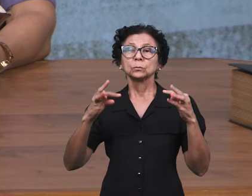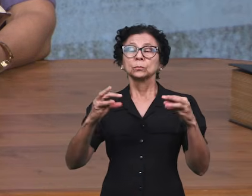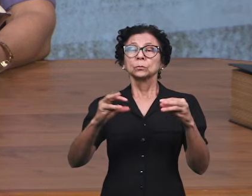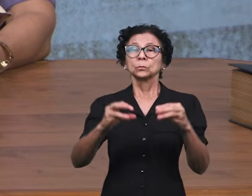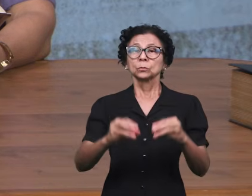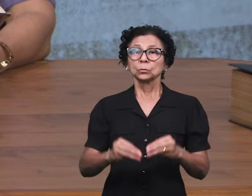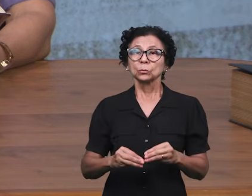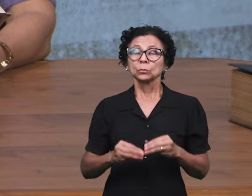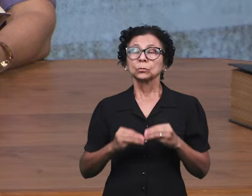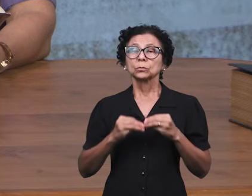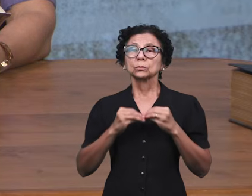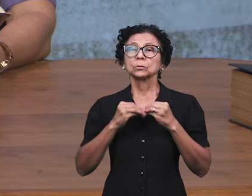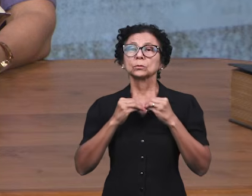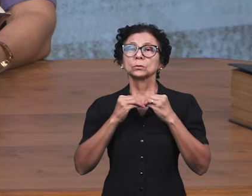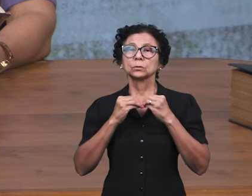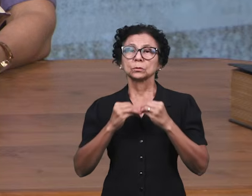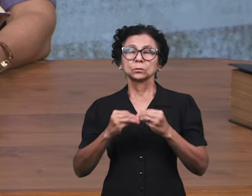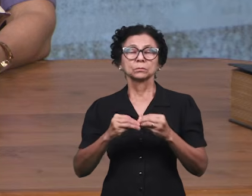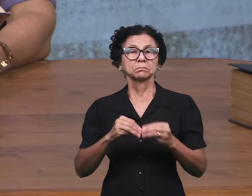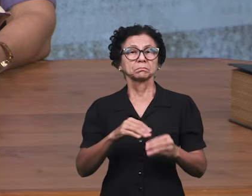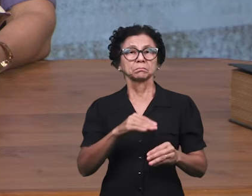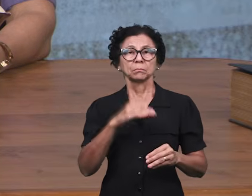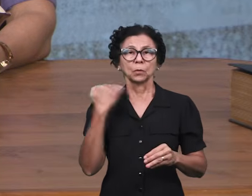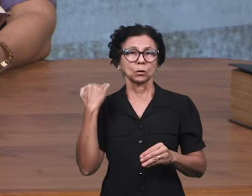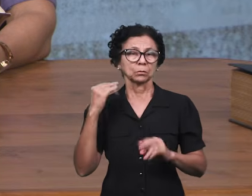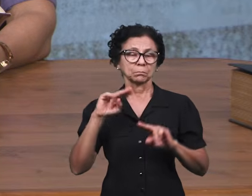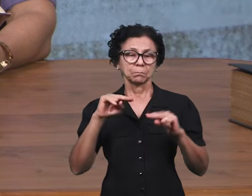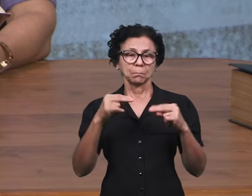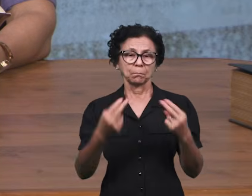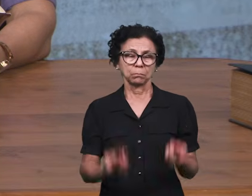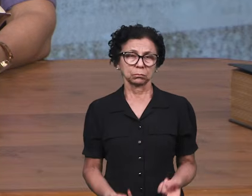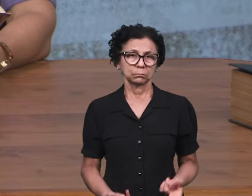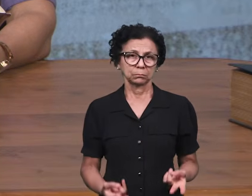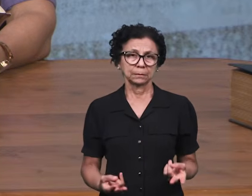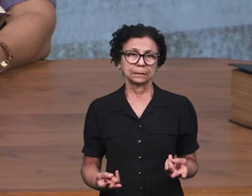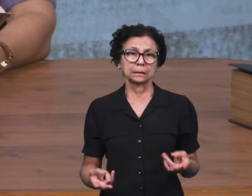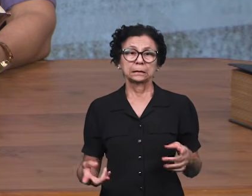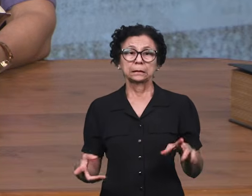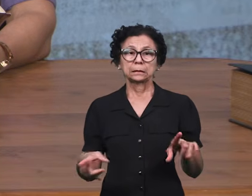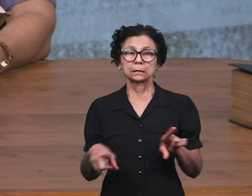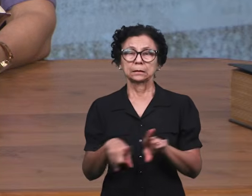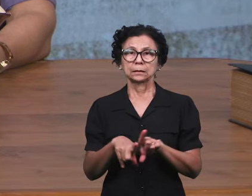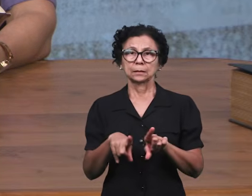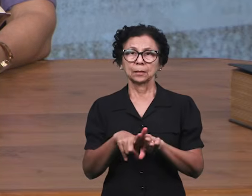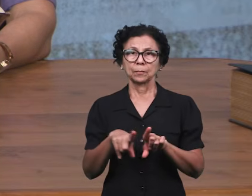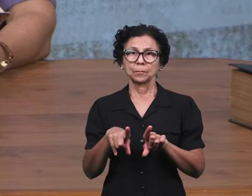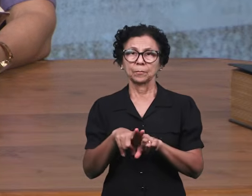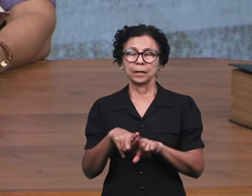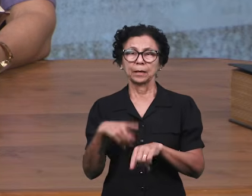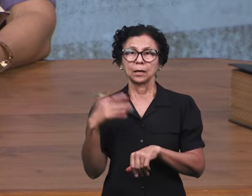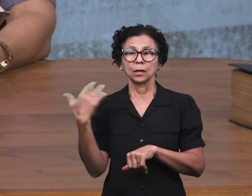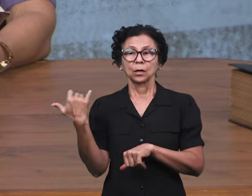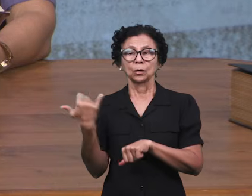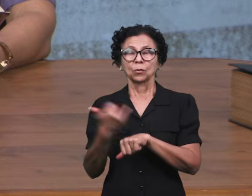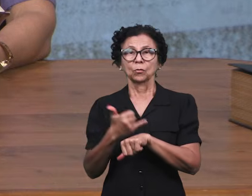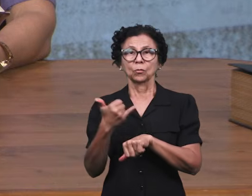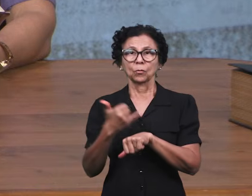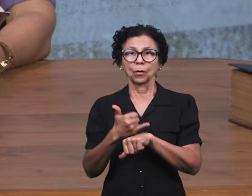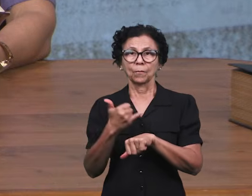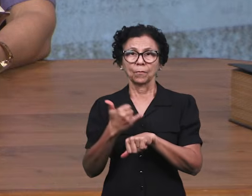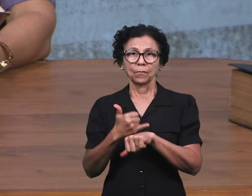os altivos serão abatidos. E cortará com ferro a espessura